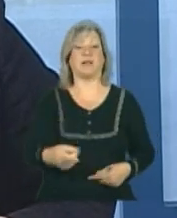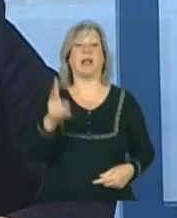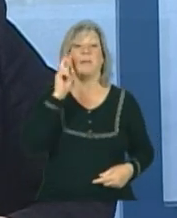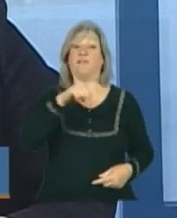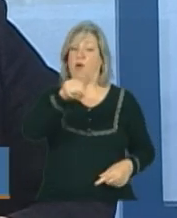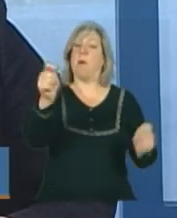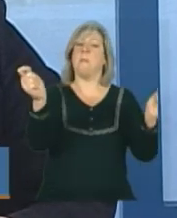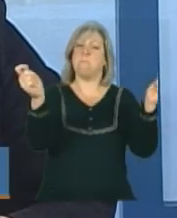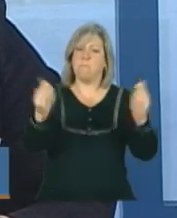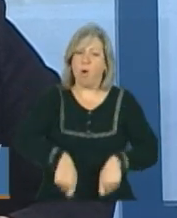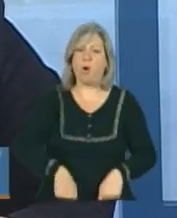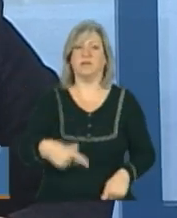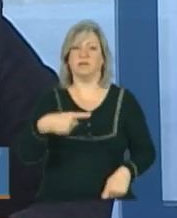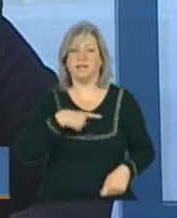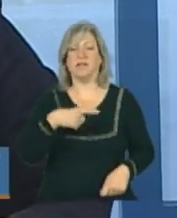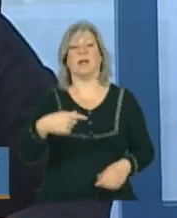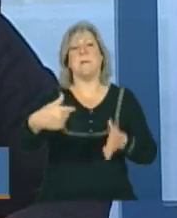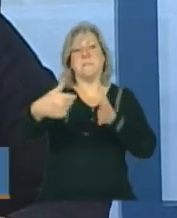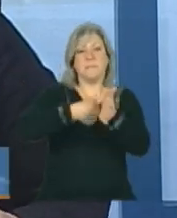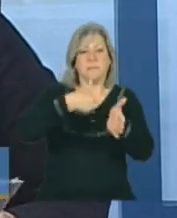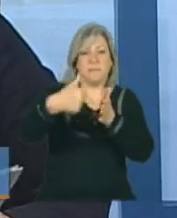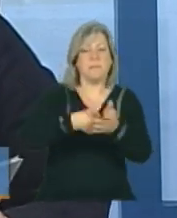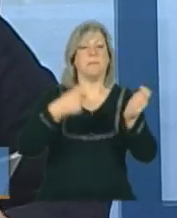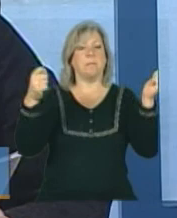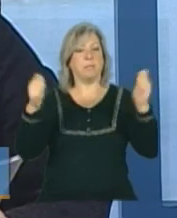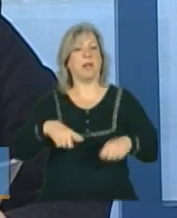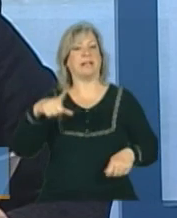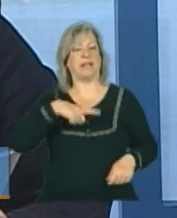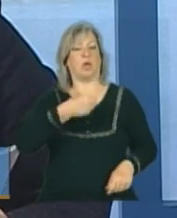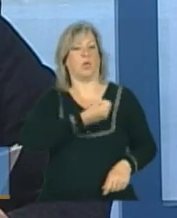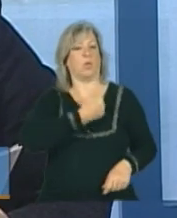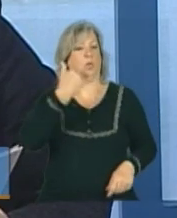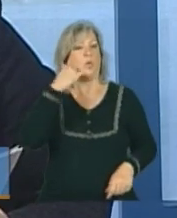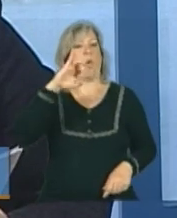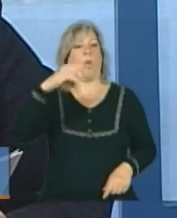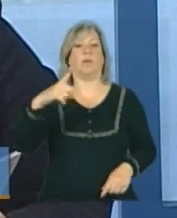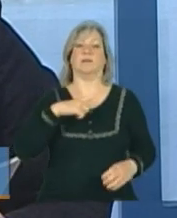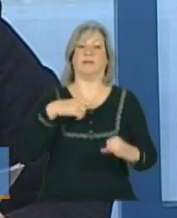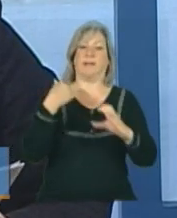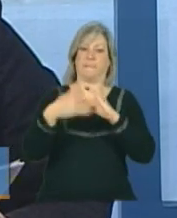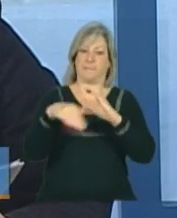pode participar enviando suas perguntas, enviando suas sugestões pelo telefone